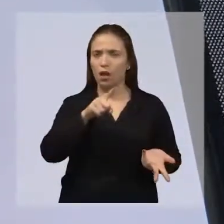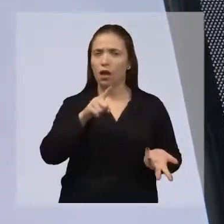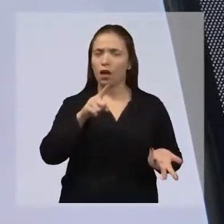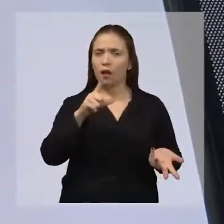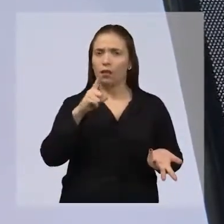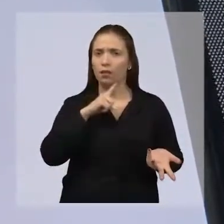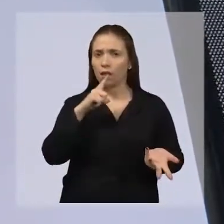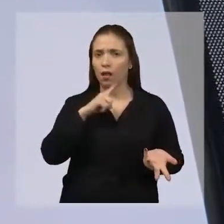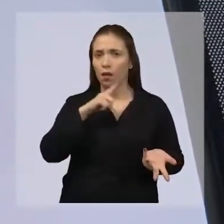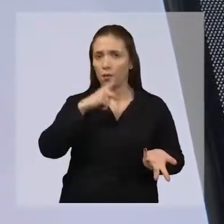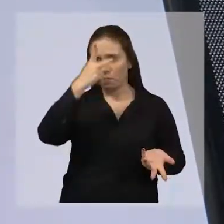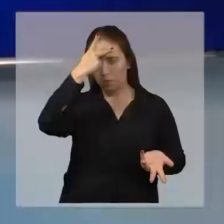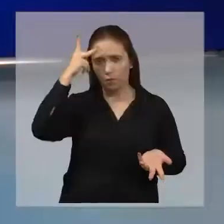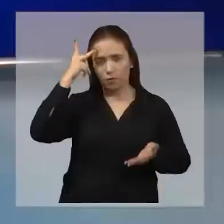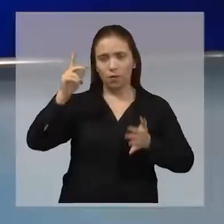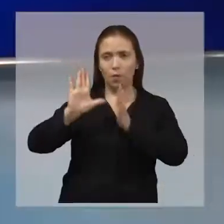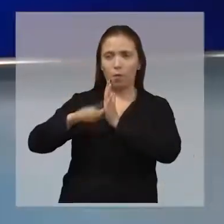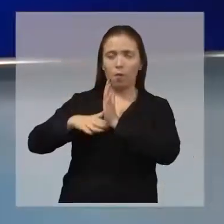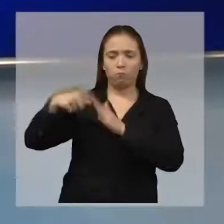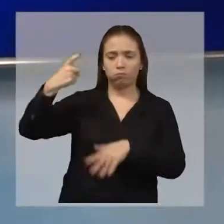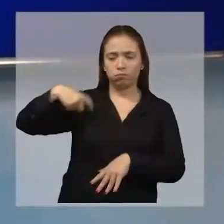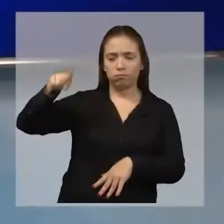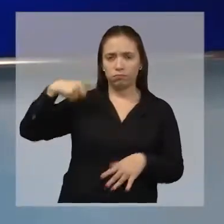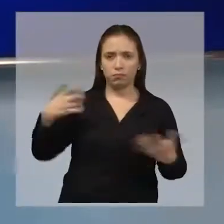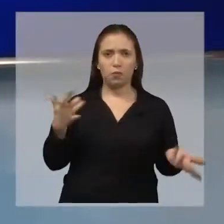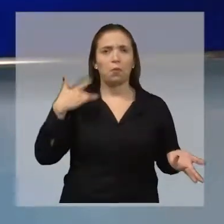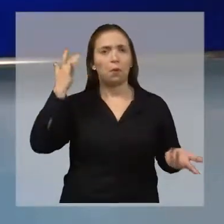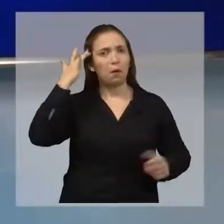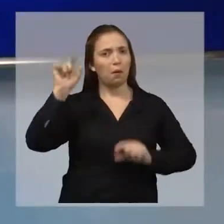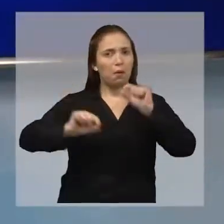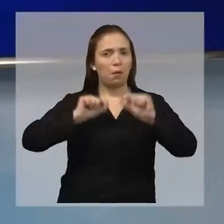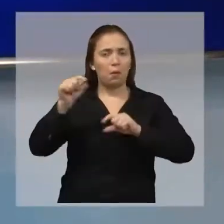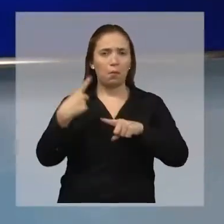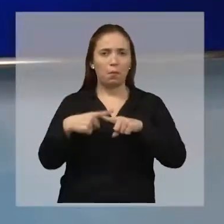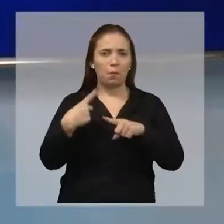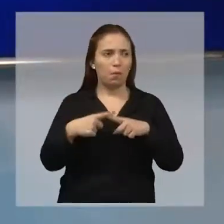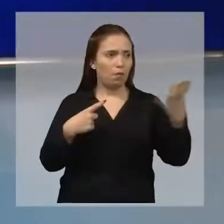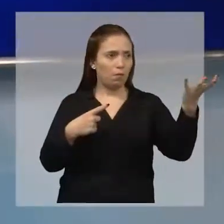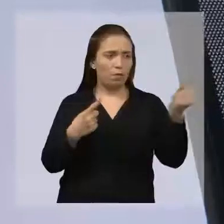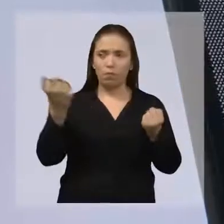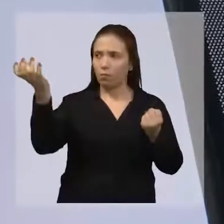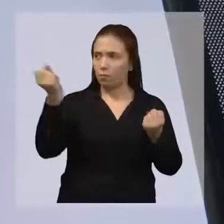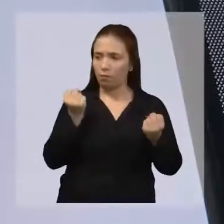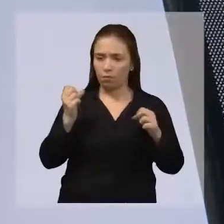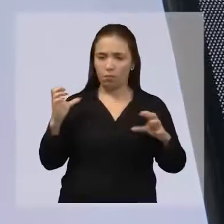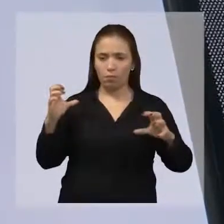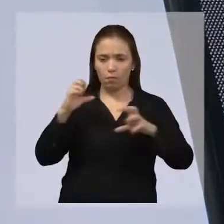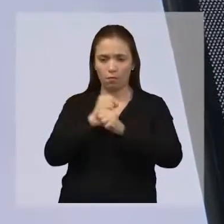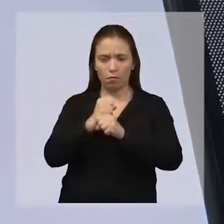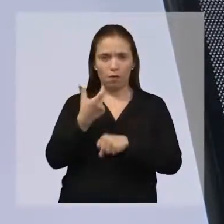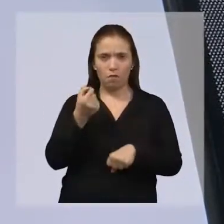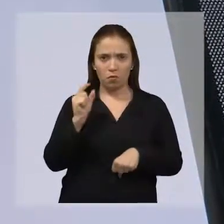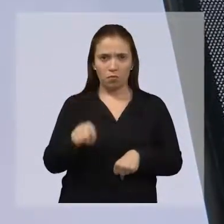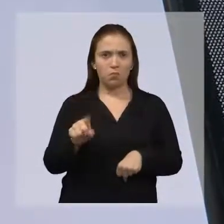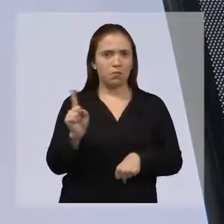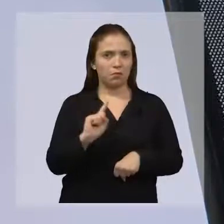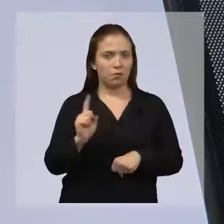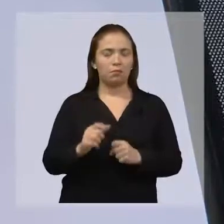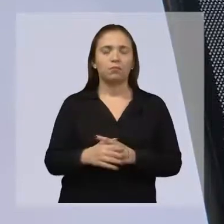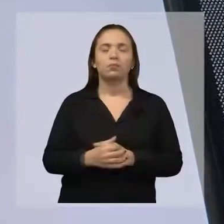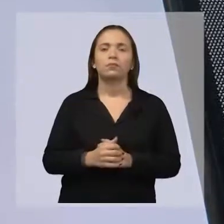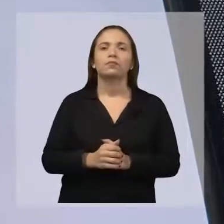previdência para garantir. Mas ele esquece que quem contribui também para a previdência O governo não dá tudo